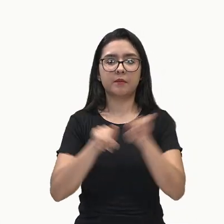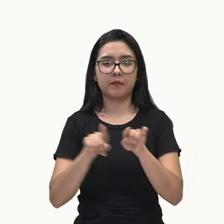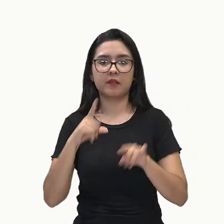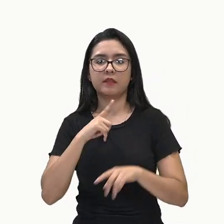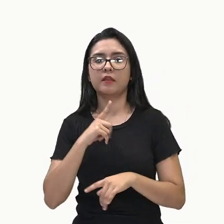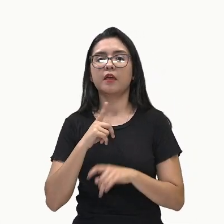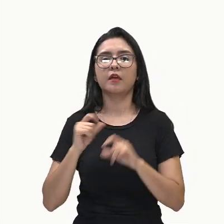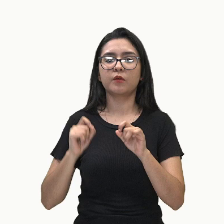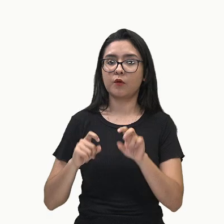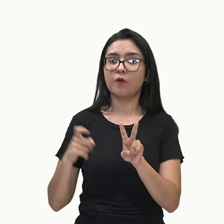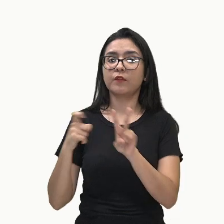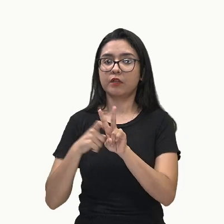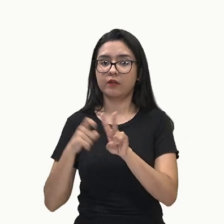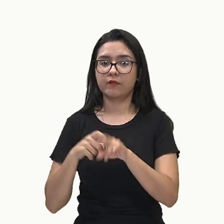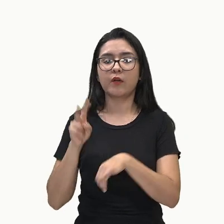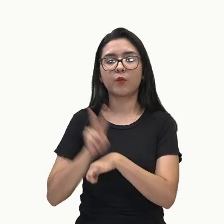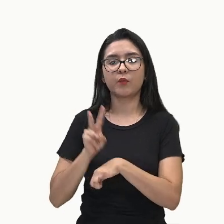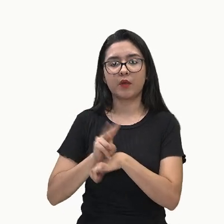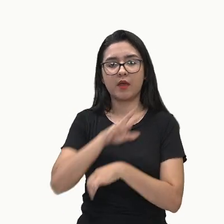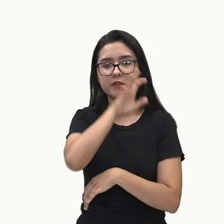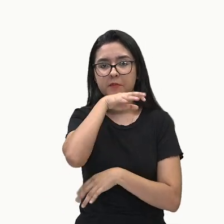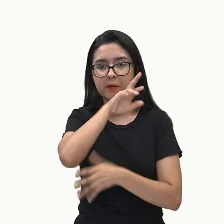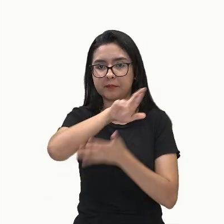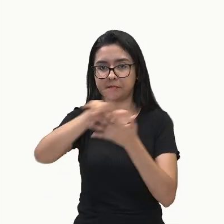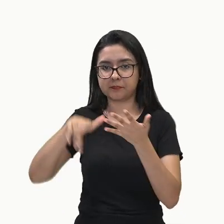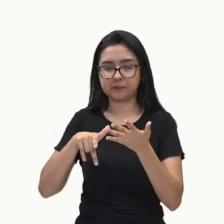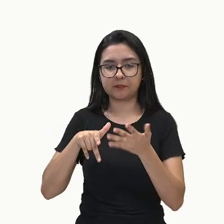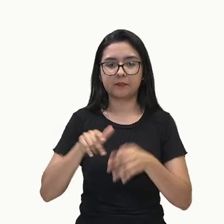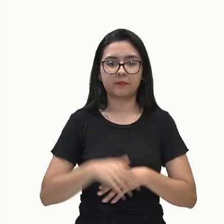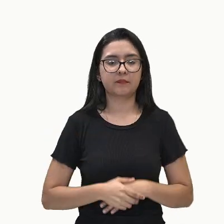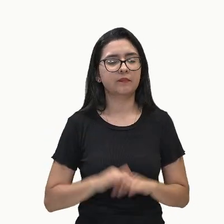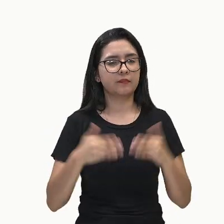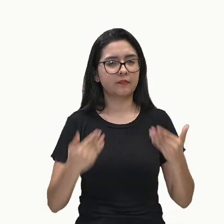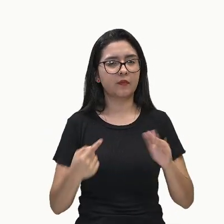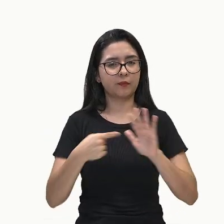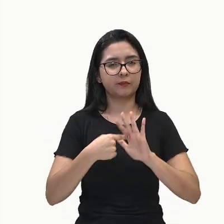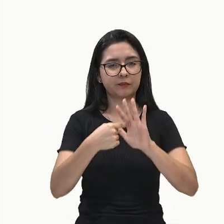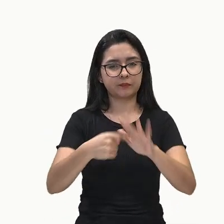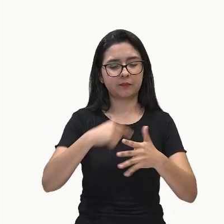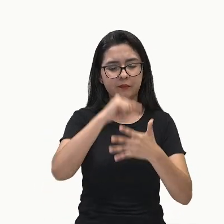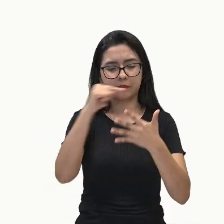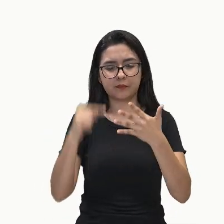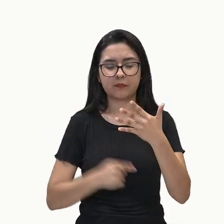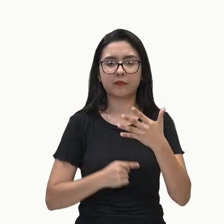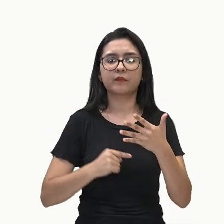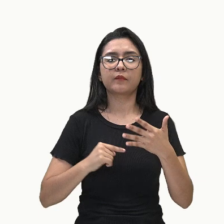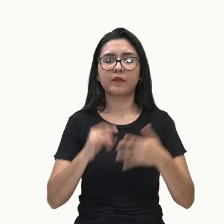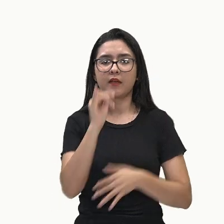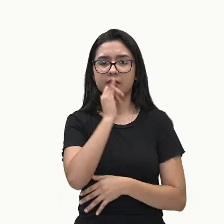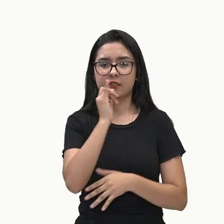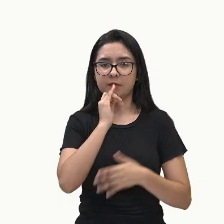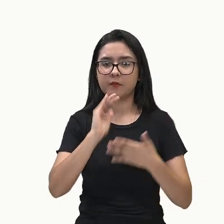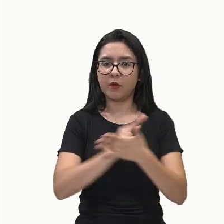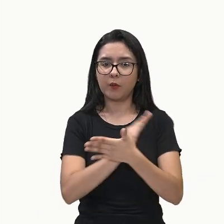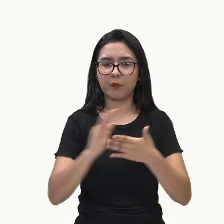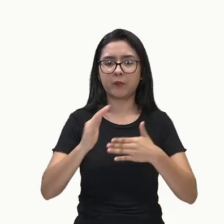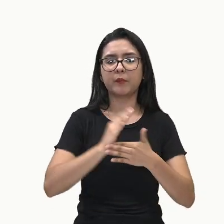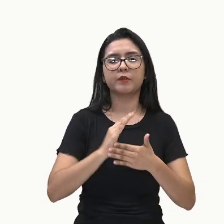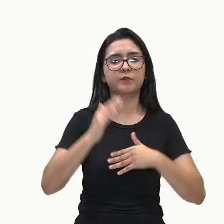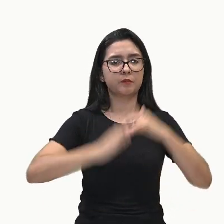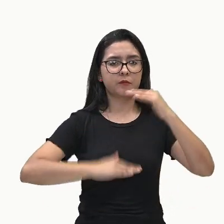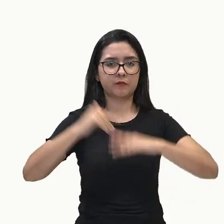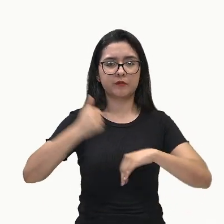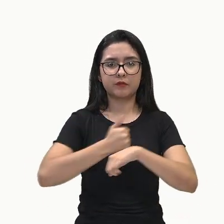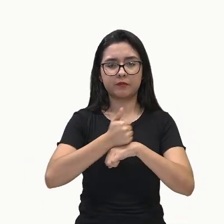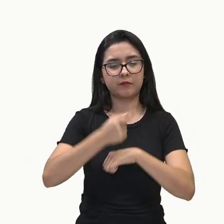aqui foram alguns exemplos de algumas profissões da área da saúde para vocês aprenderem aí o